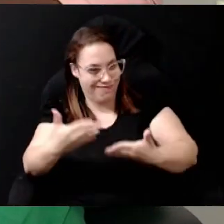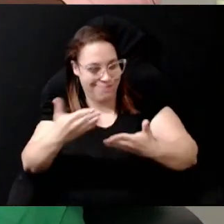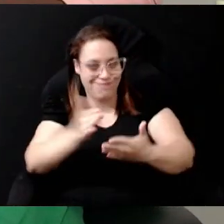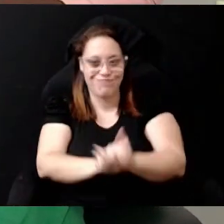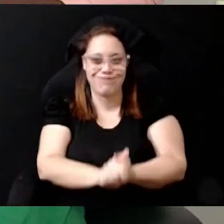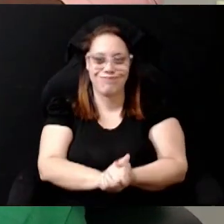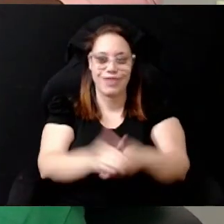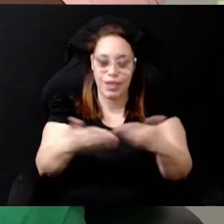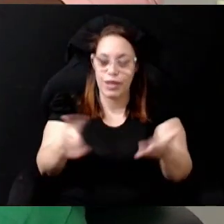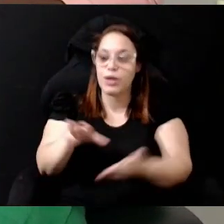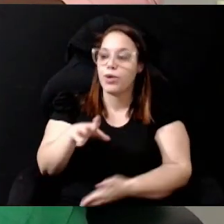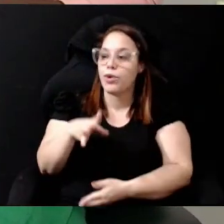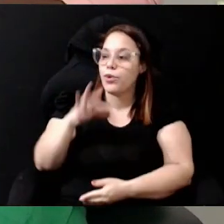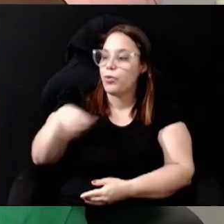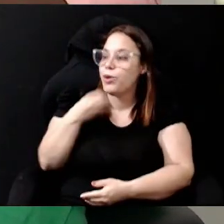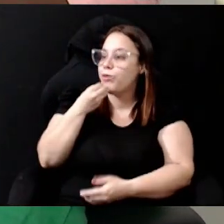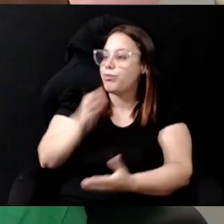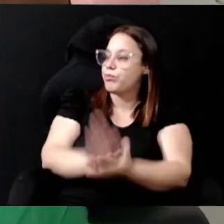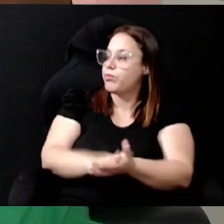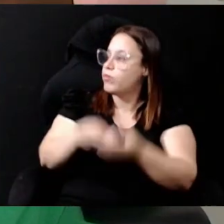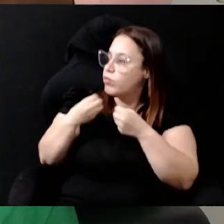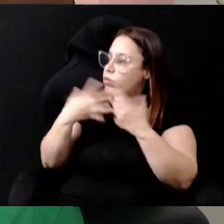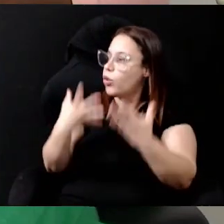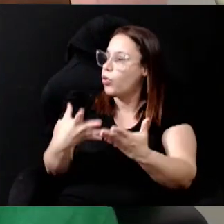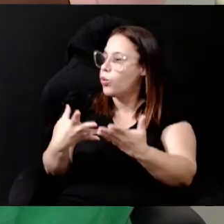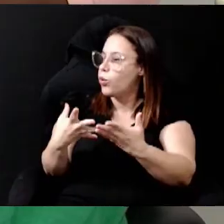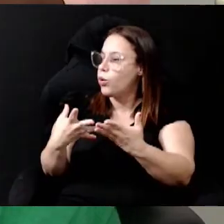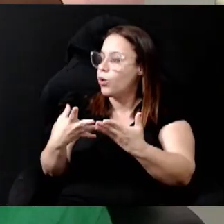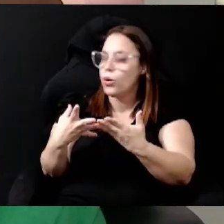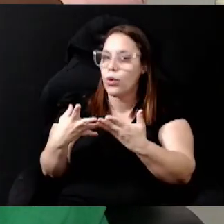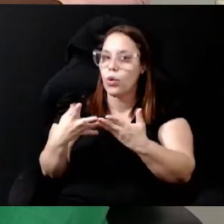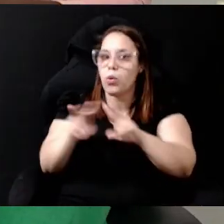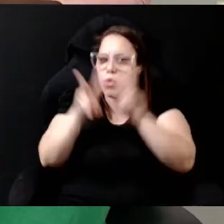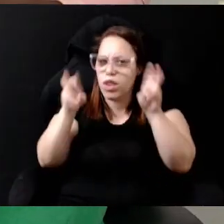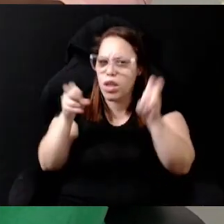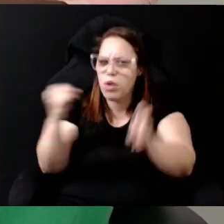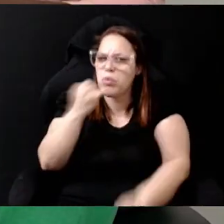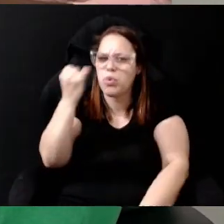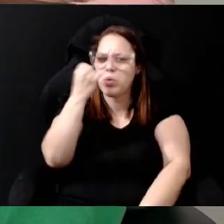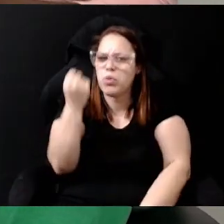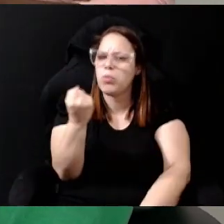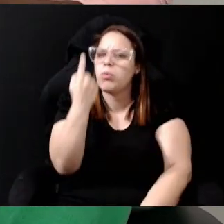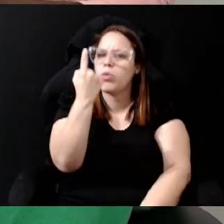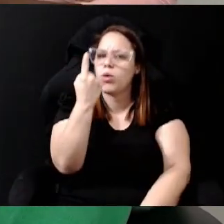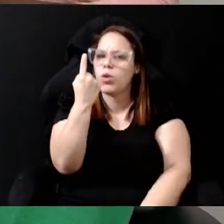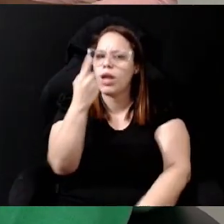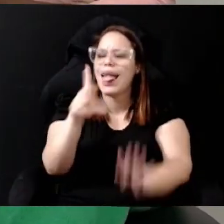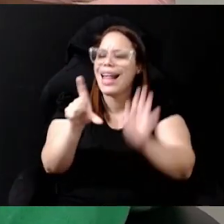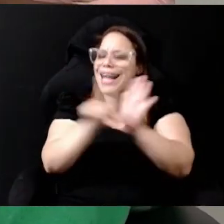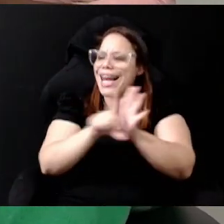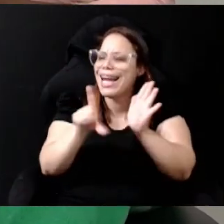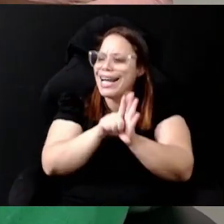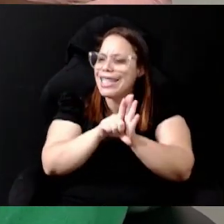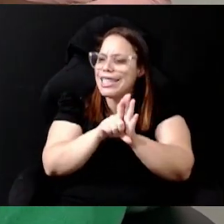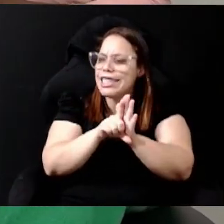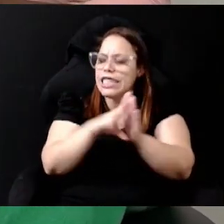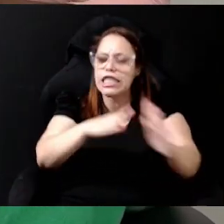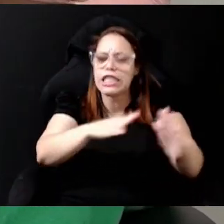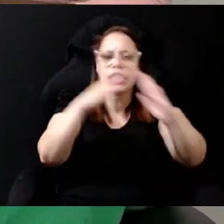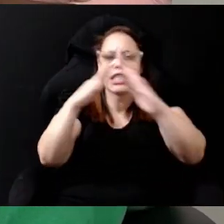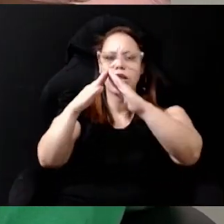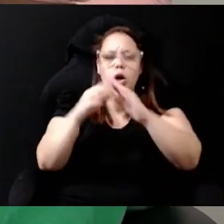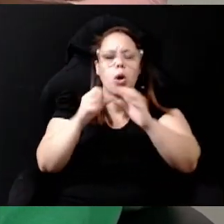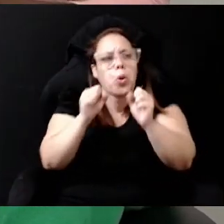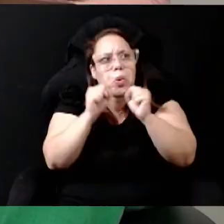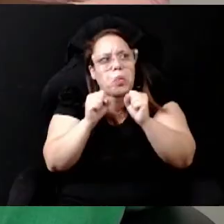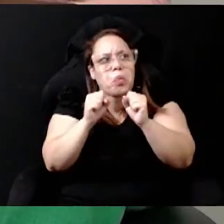Tudo bem. Obrigada pelo diálogo, viu? Pela oportunidade. Valeu. Bom, esse é certamente um assunto muito importante. Vamos primeiramente falar sobre essa lei,